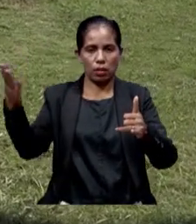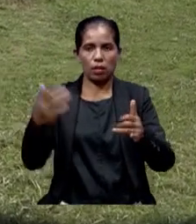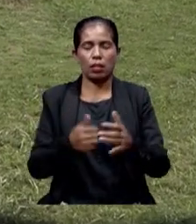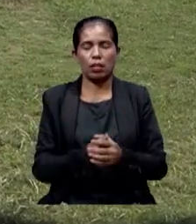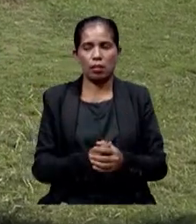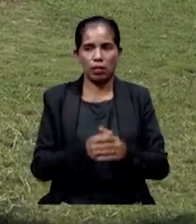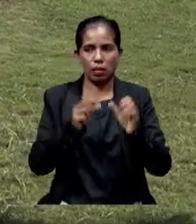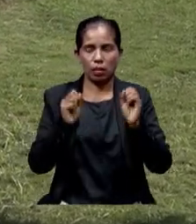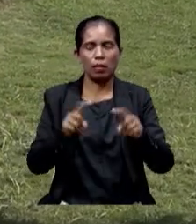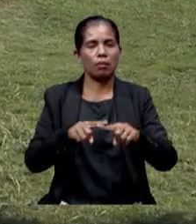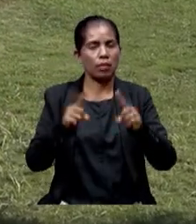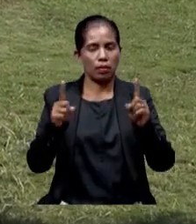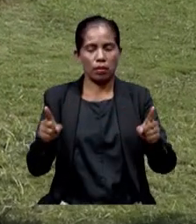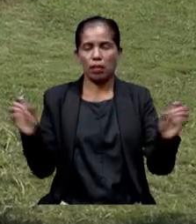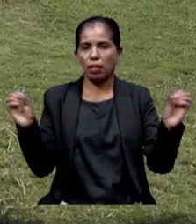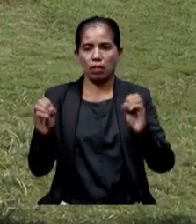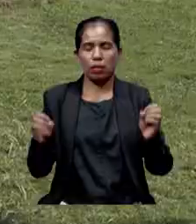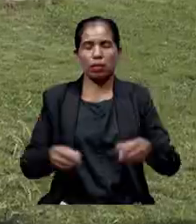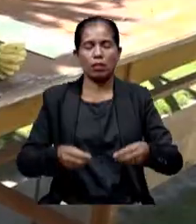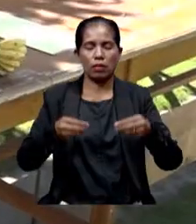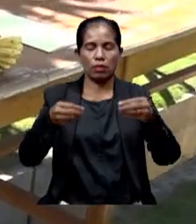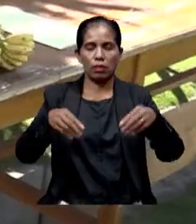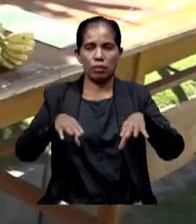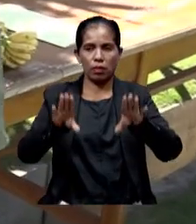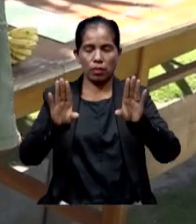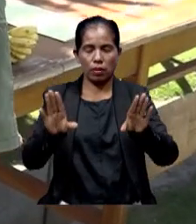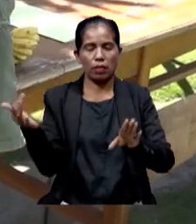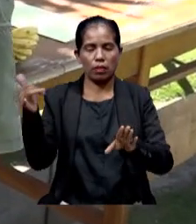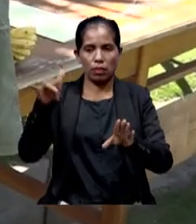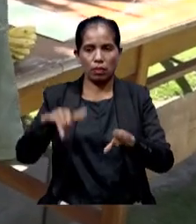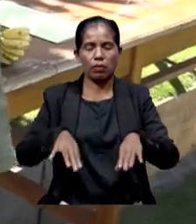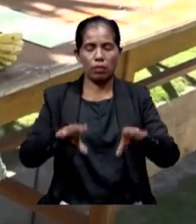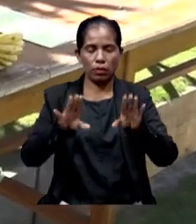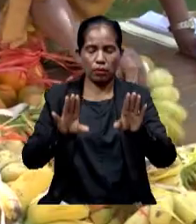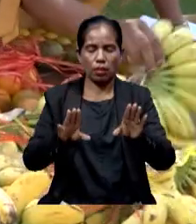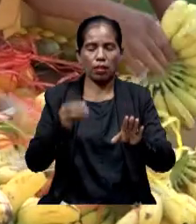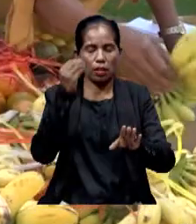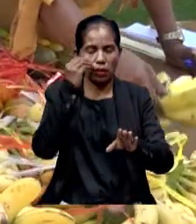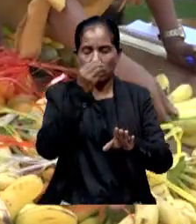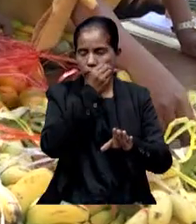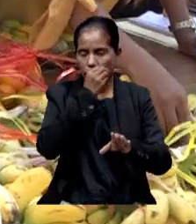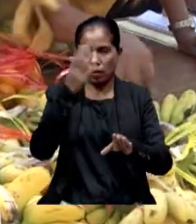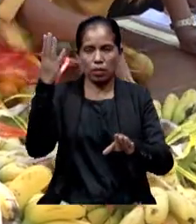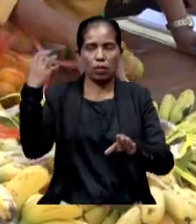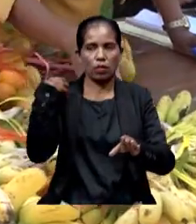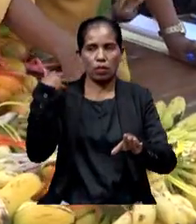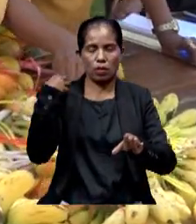Presidencial, mas bem, Laos autoriza negociante a eleva Sira a tufan a fuan e a recinto